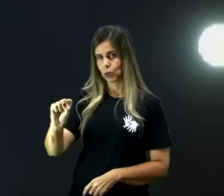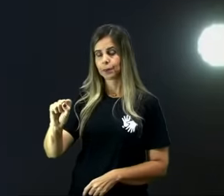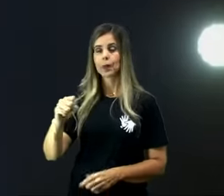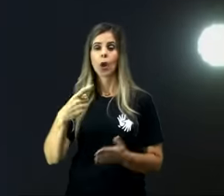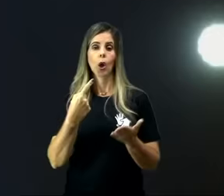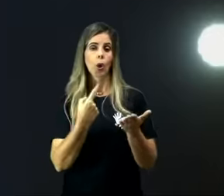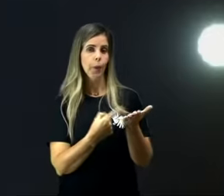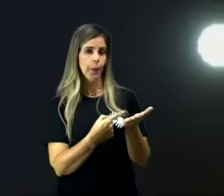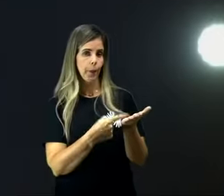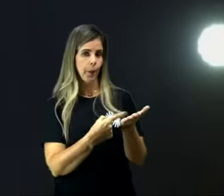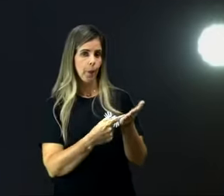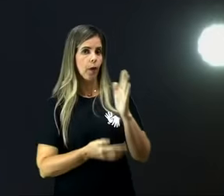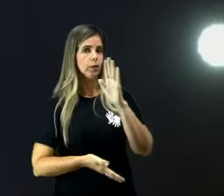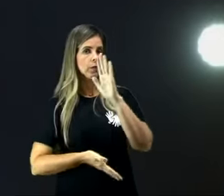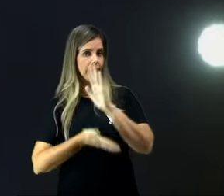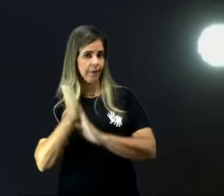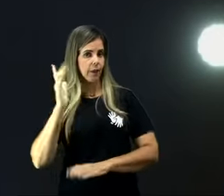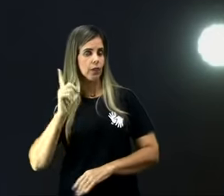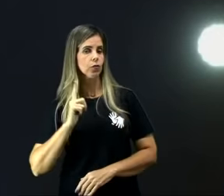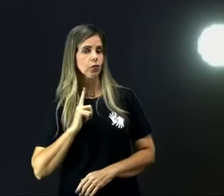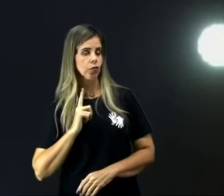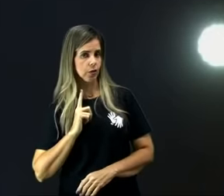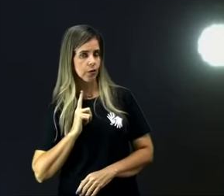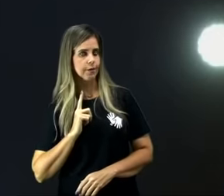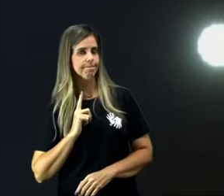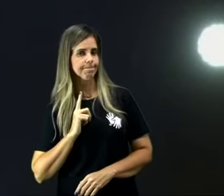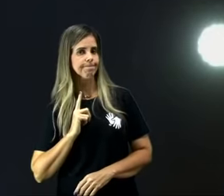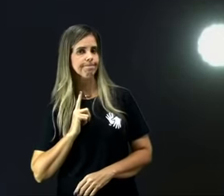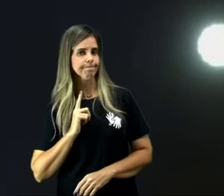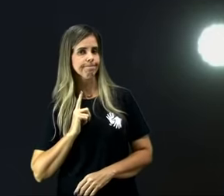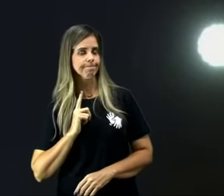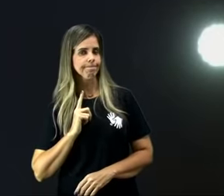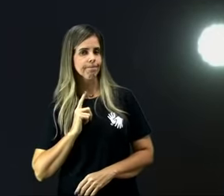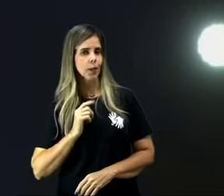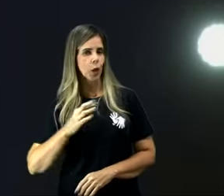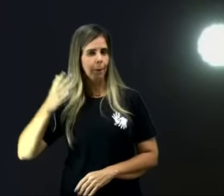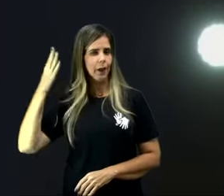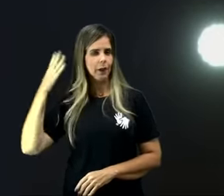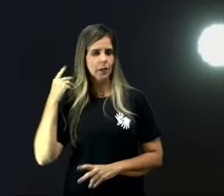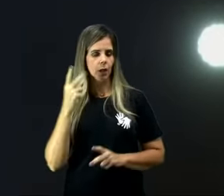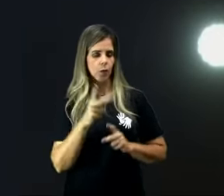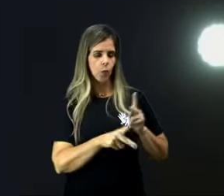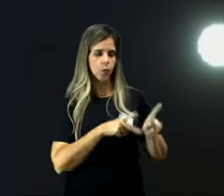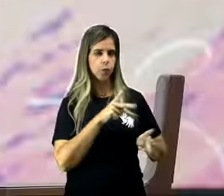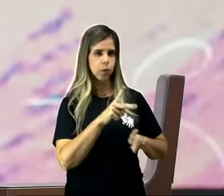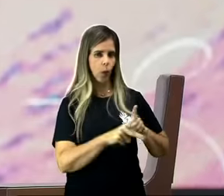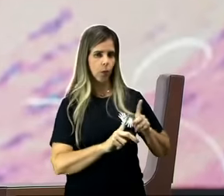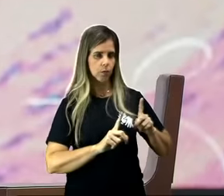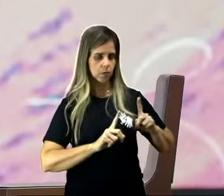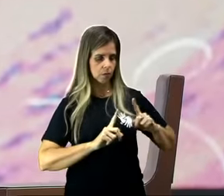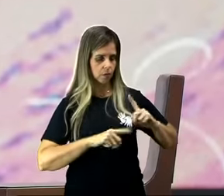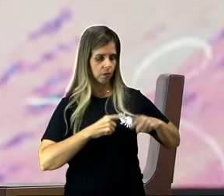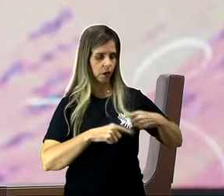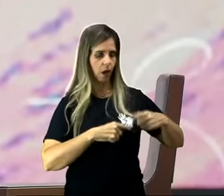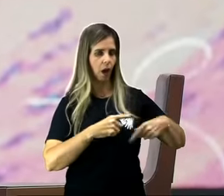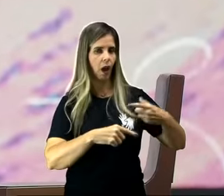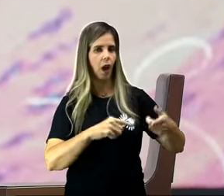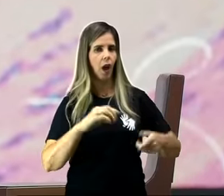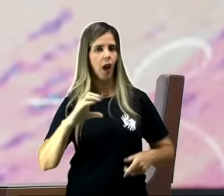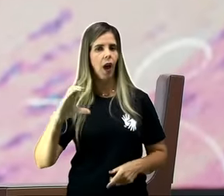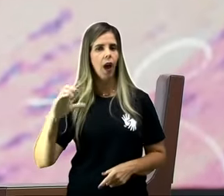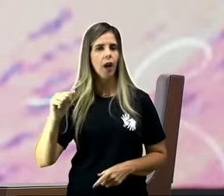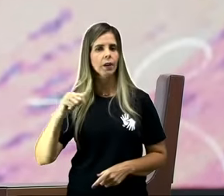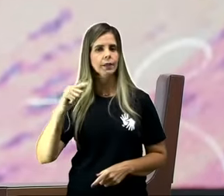eram os gerazenos. Os gergazeus, eles eram descendentes de Cão, filho de